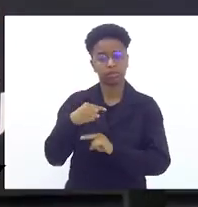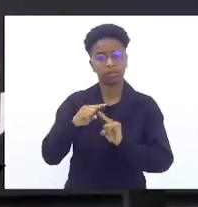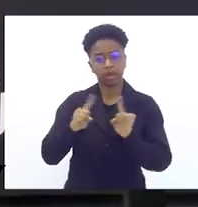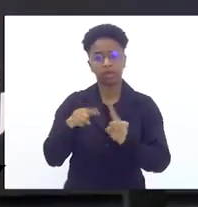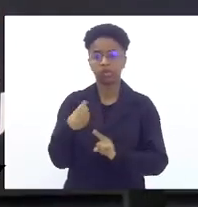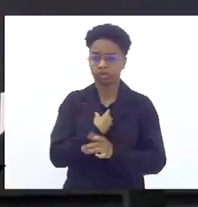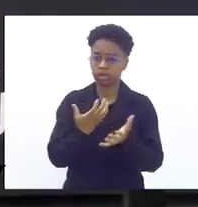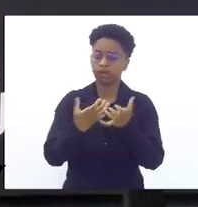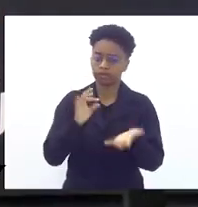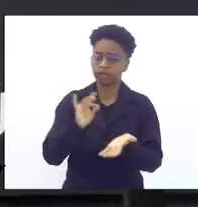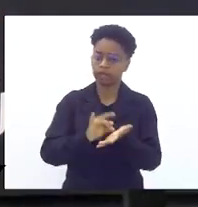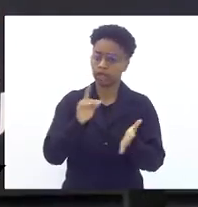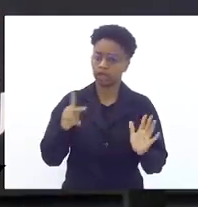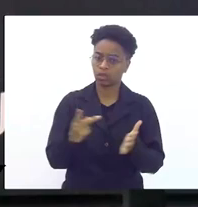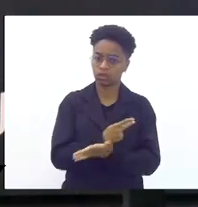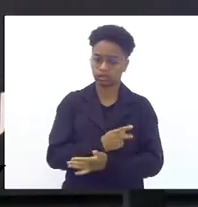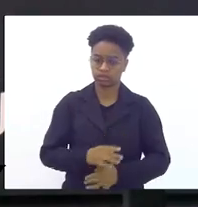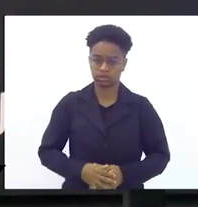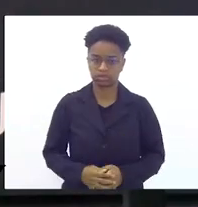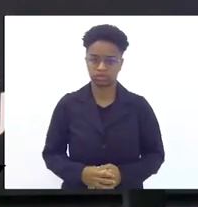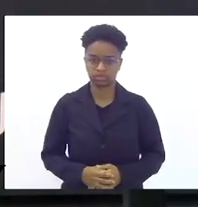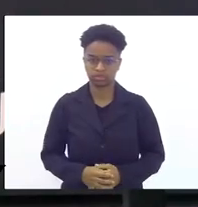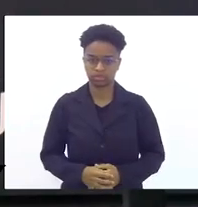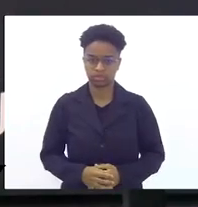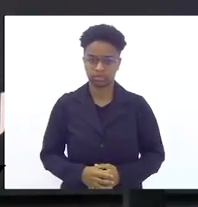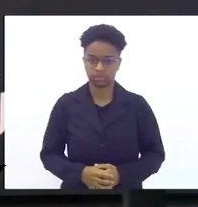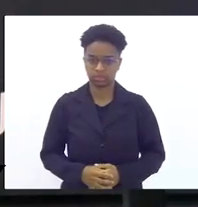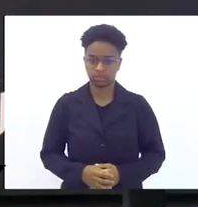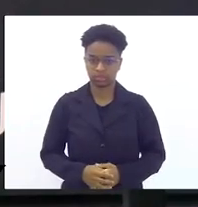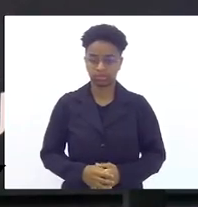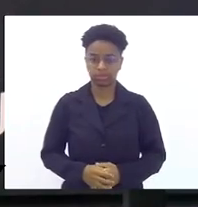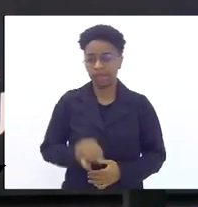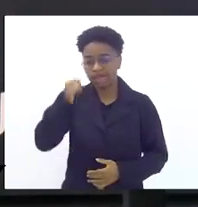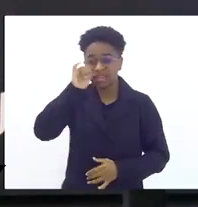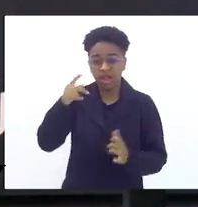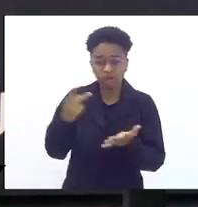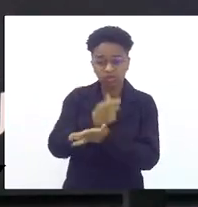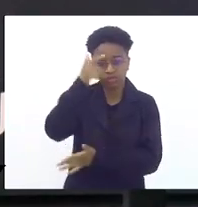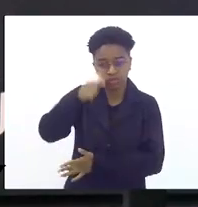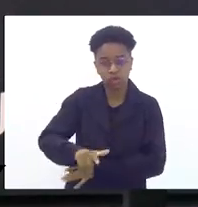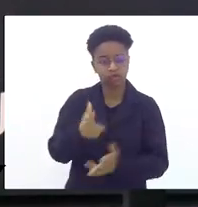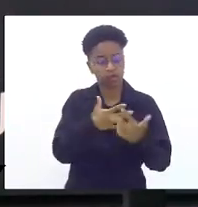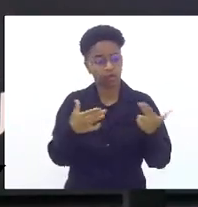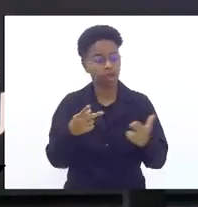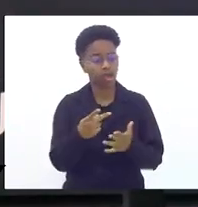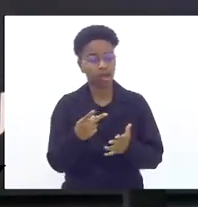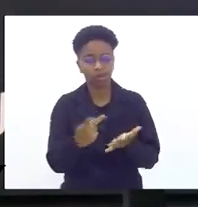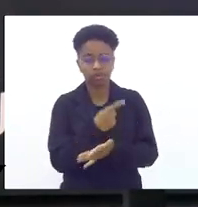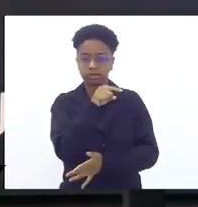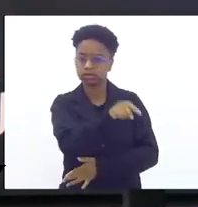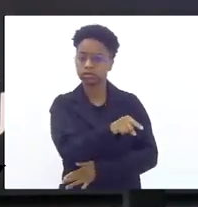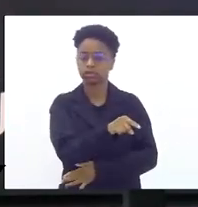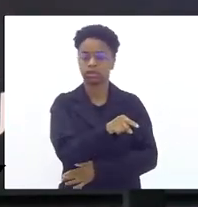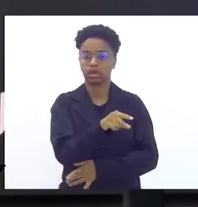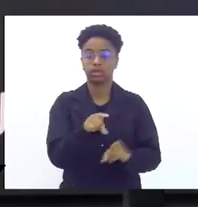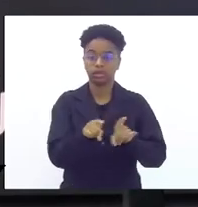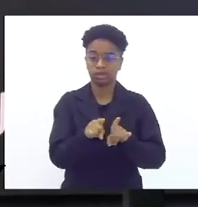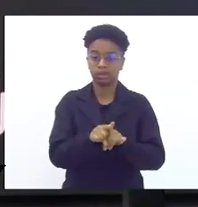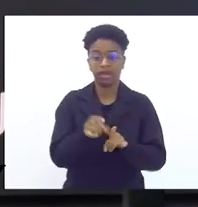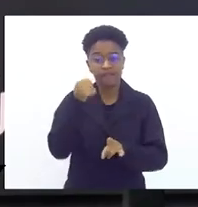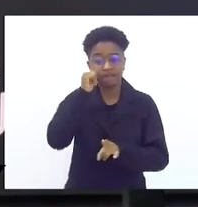queremos é que ele repare para não nunca mais aconteça isso que aconteceu com o nosso companheiro e que venha